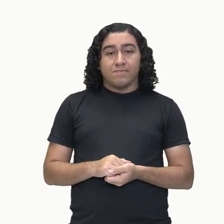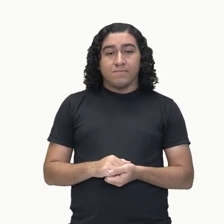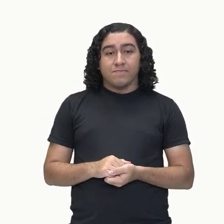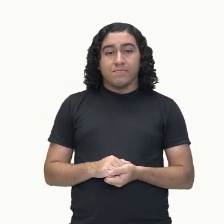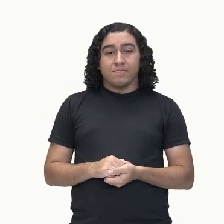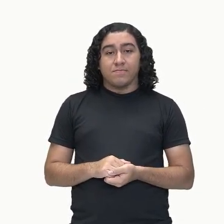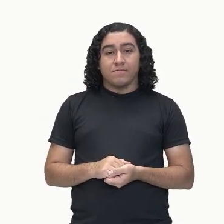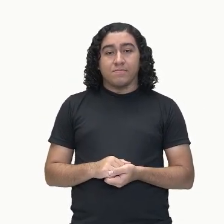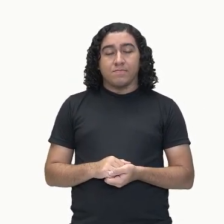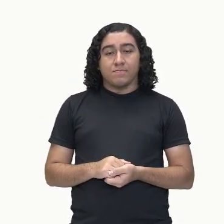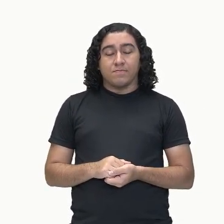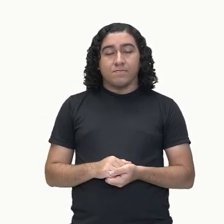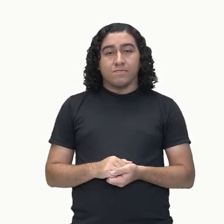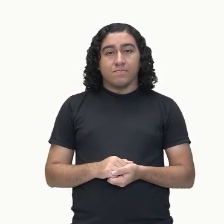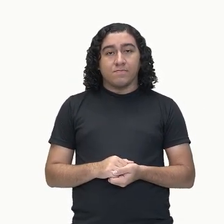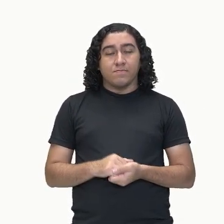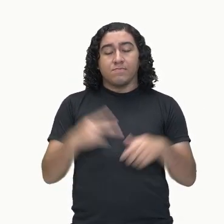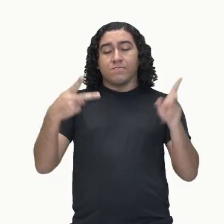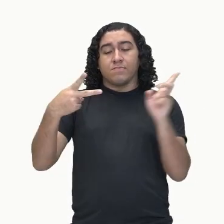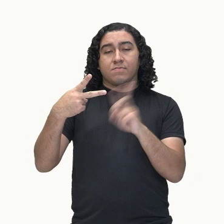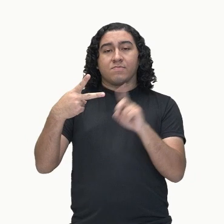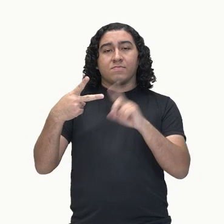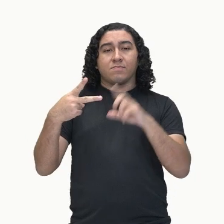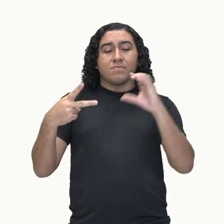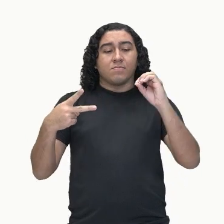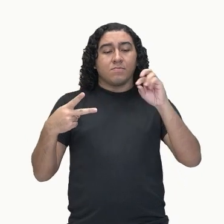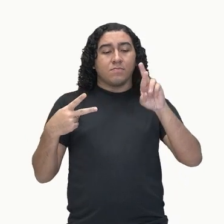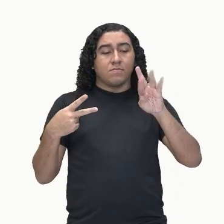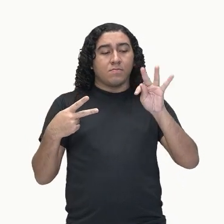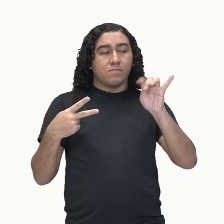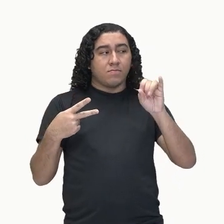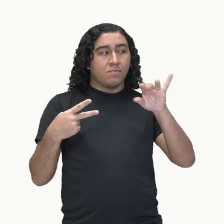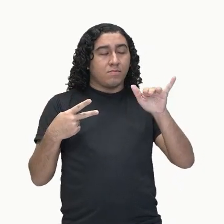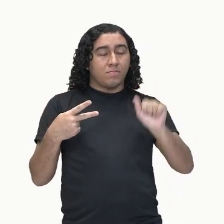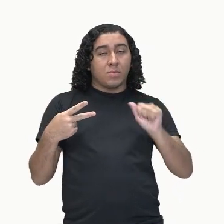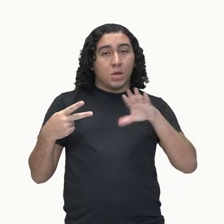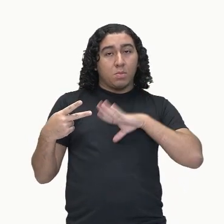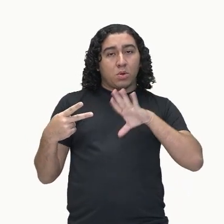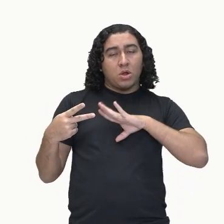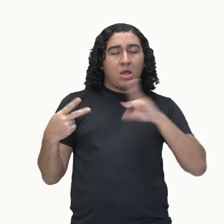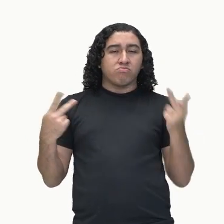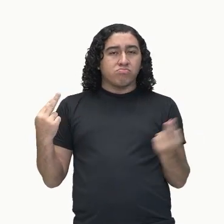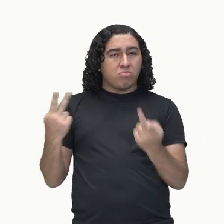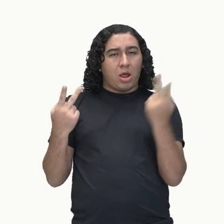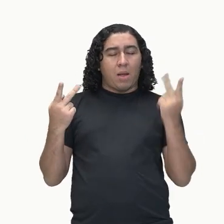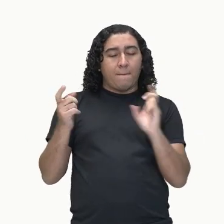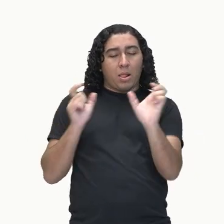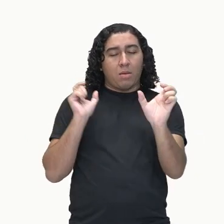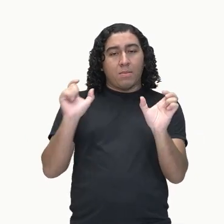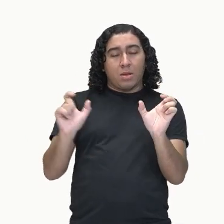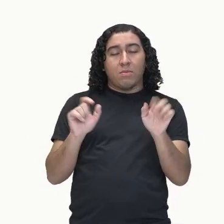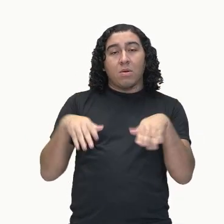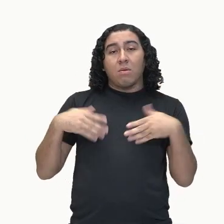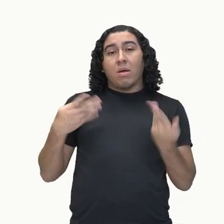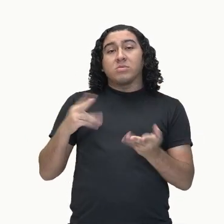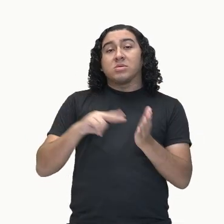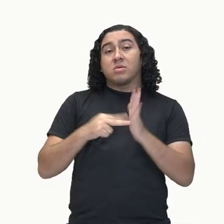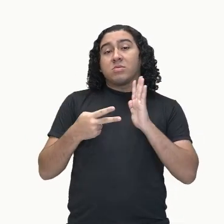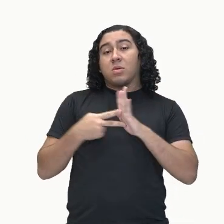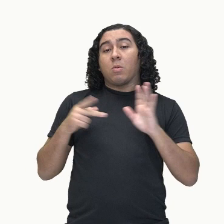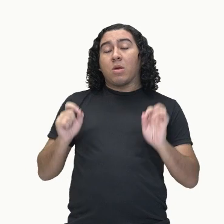de Cortesia O que é o que é a cortesia no português a mesma palavra né só não tem um acento né é a